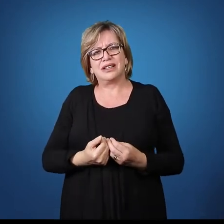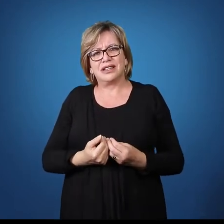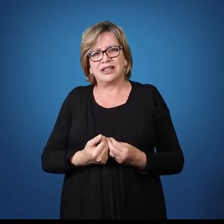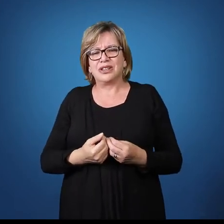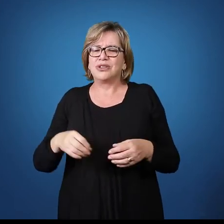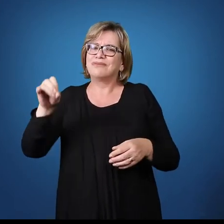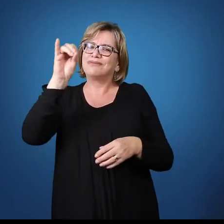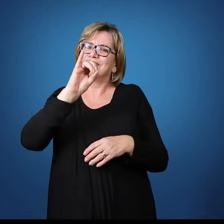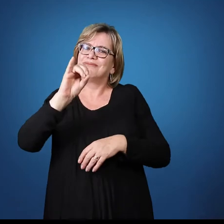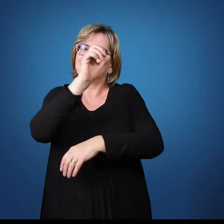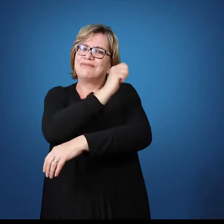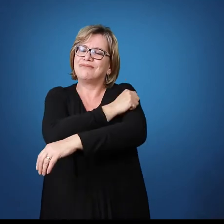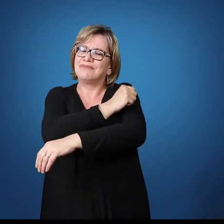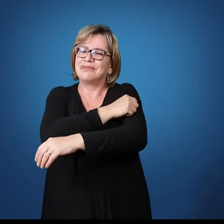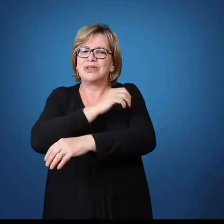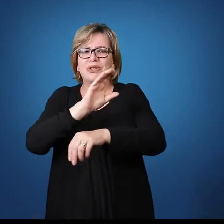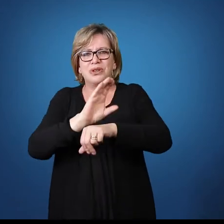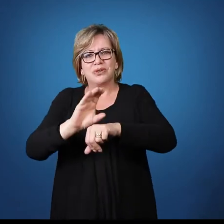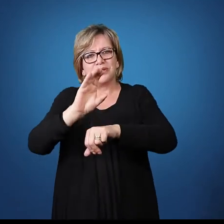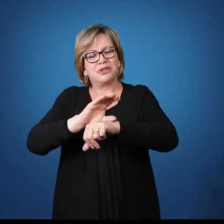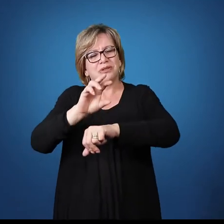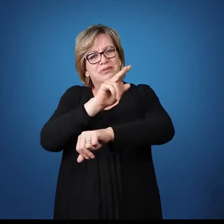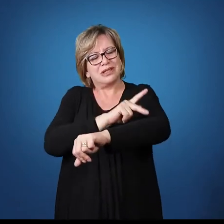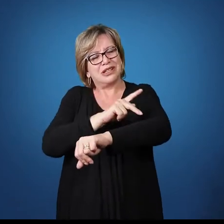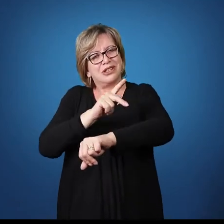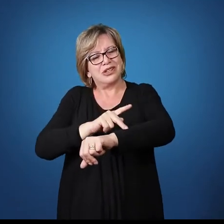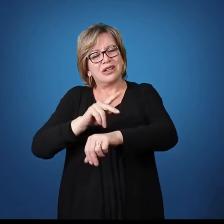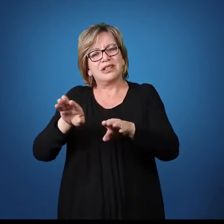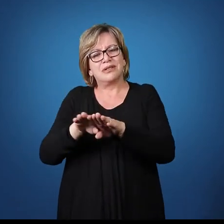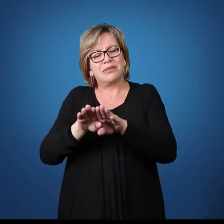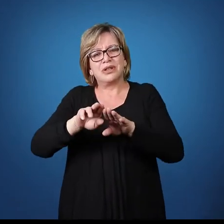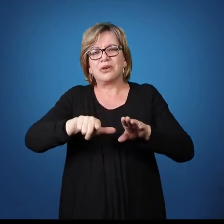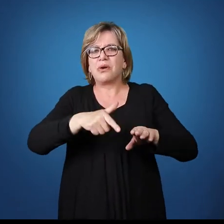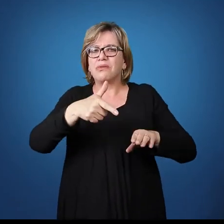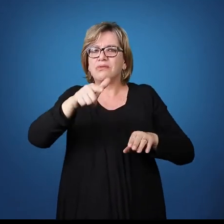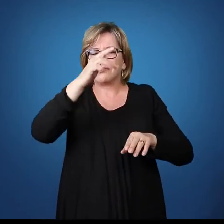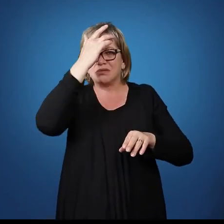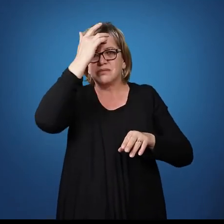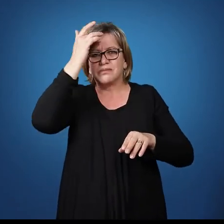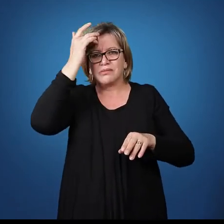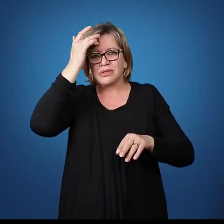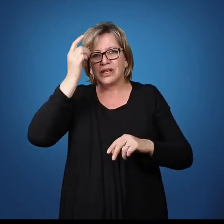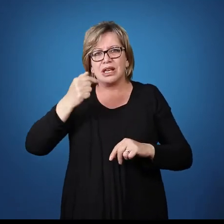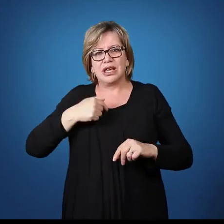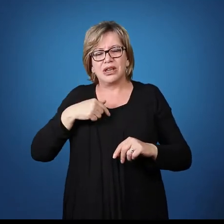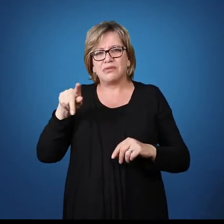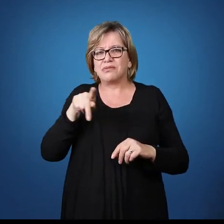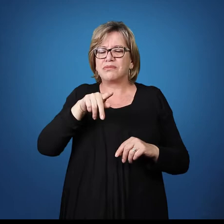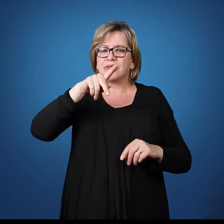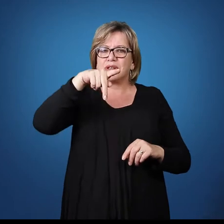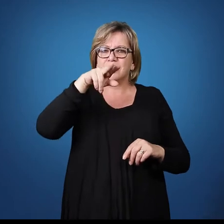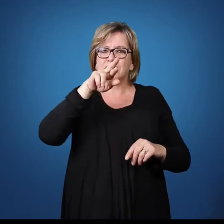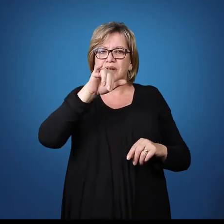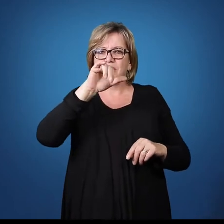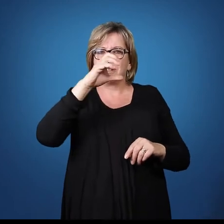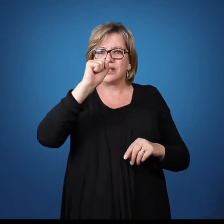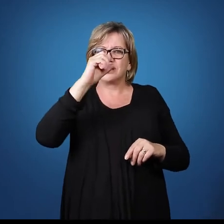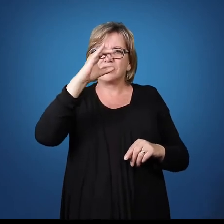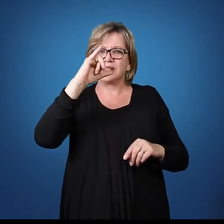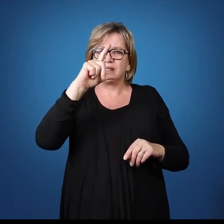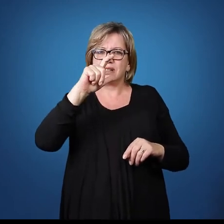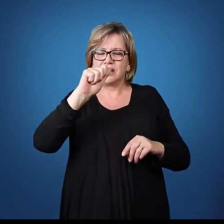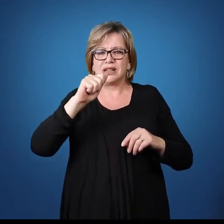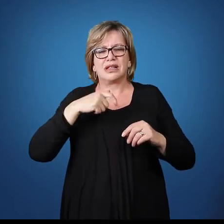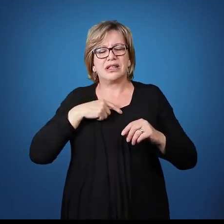Olá, acadêmicos do curso de Pedagogia e demais espectadores. Eu sou a professora Priscila Pacheco, da disciplina de Teoria e Metodologia